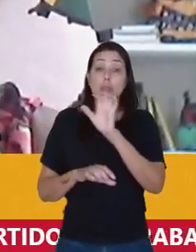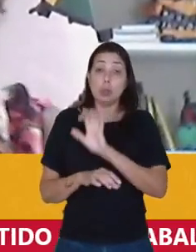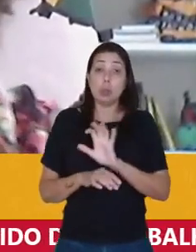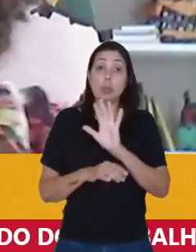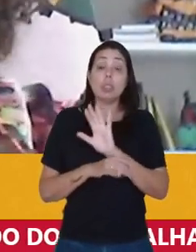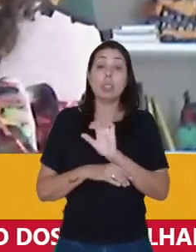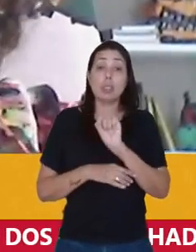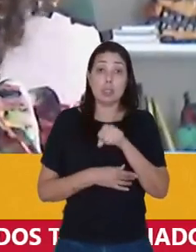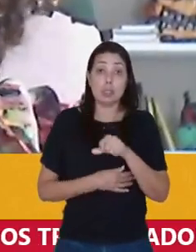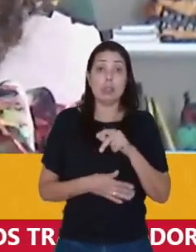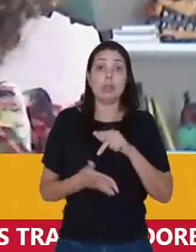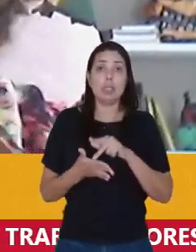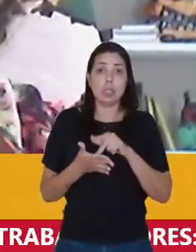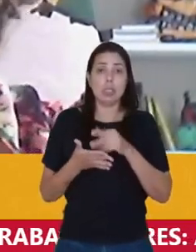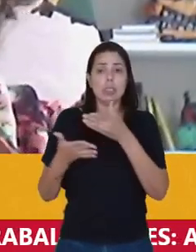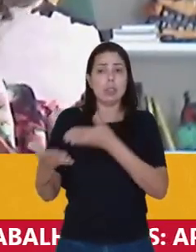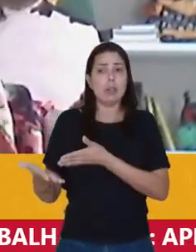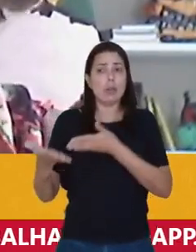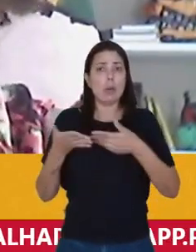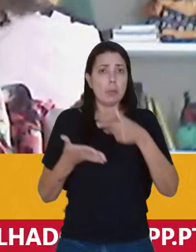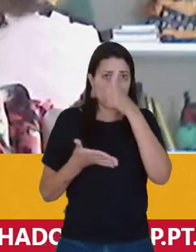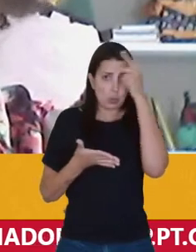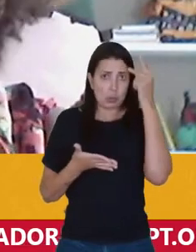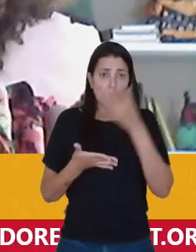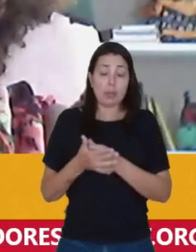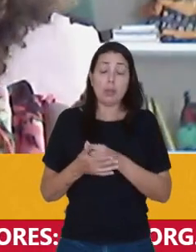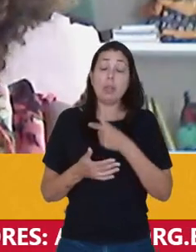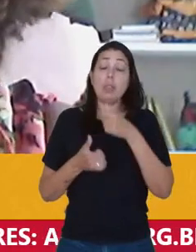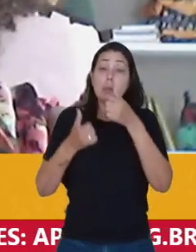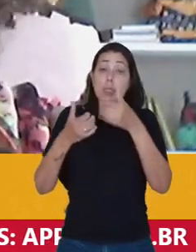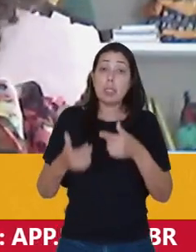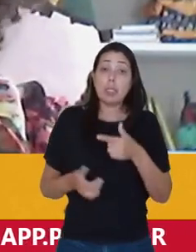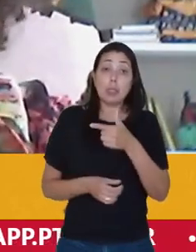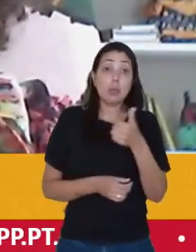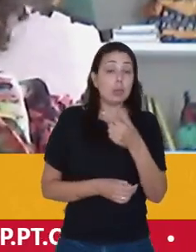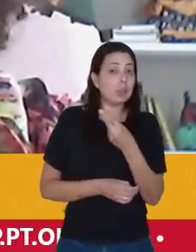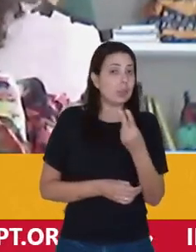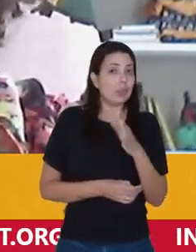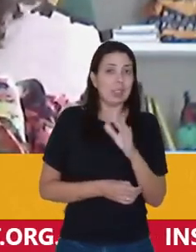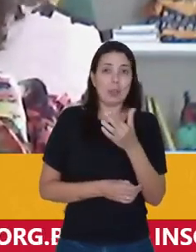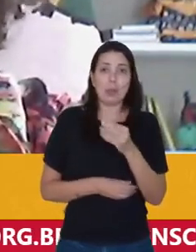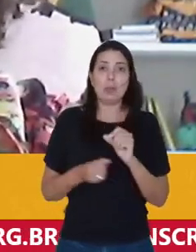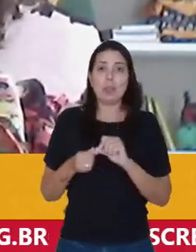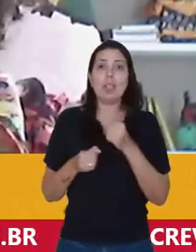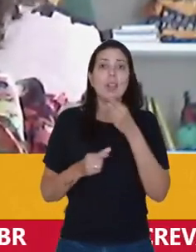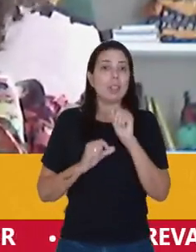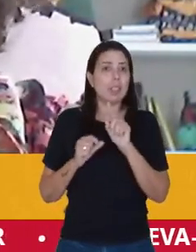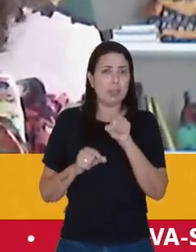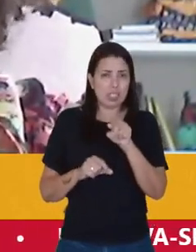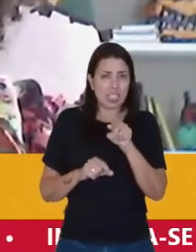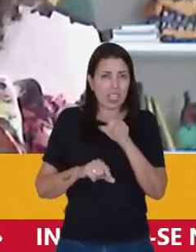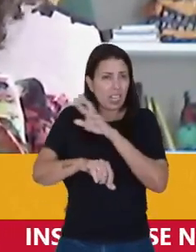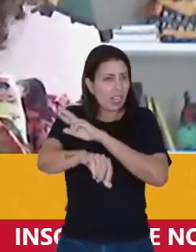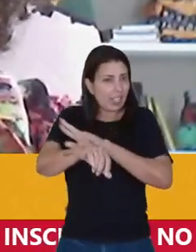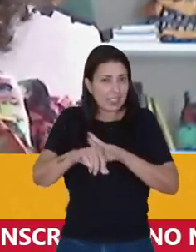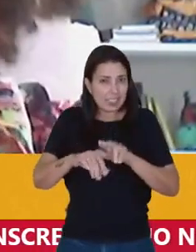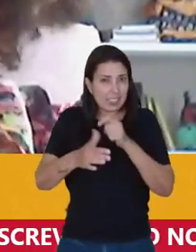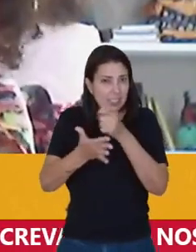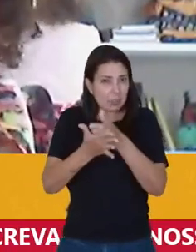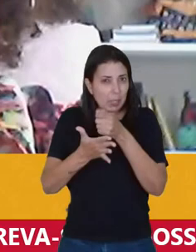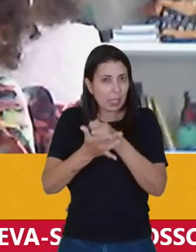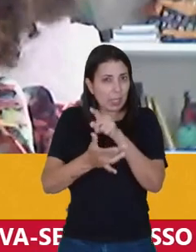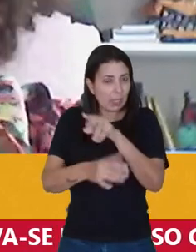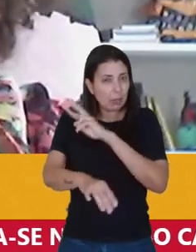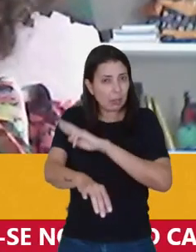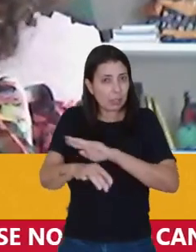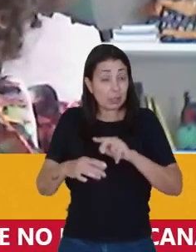e aí eu chamo as pessoas, Nilma, para dizer duas coisas. Não adianta dizer que não é racista e financiar